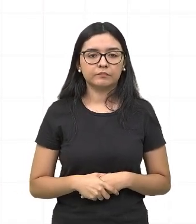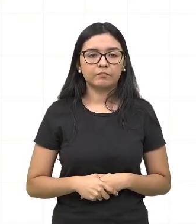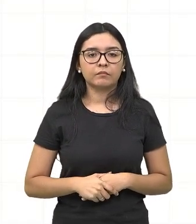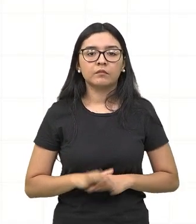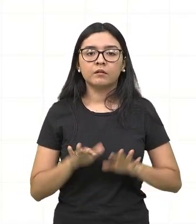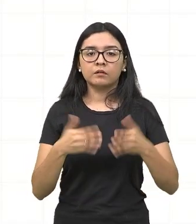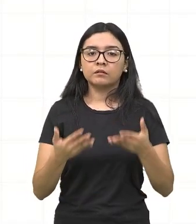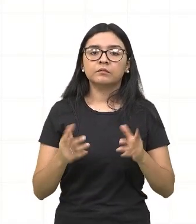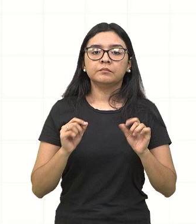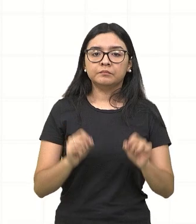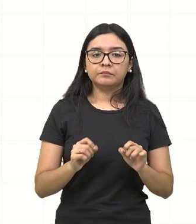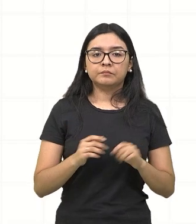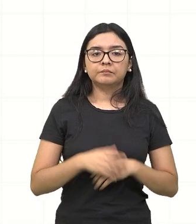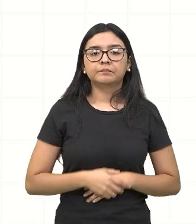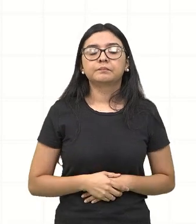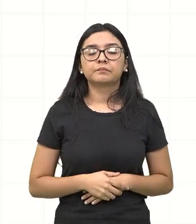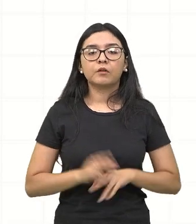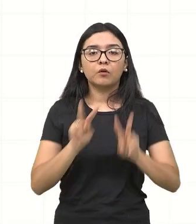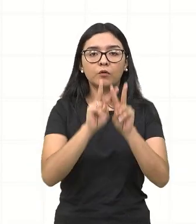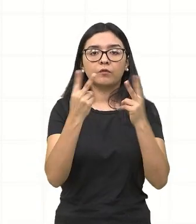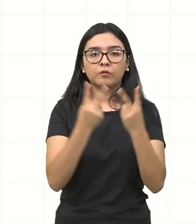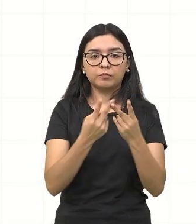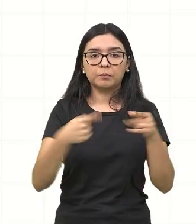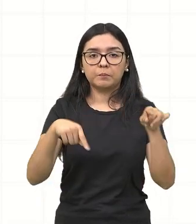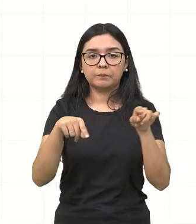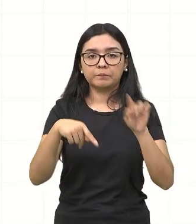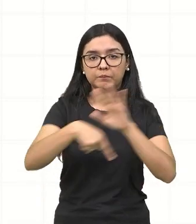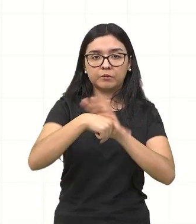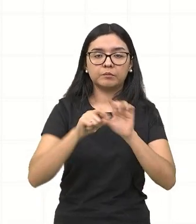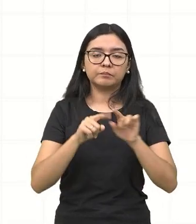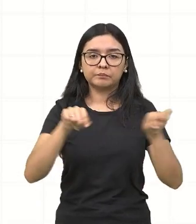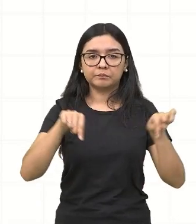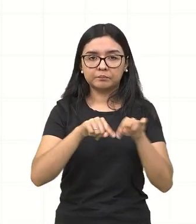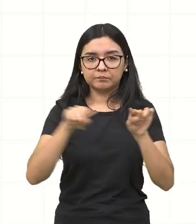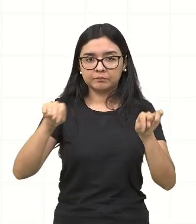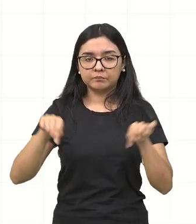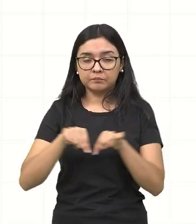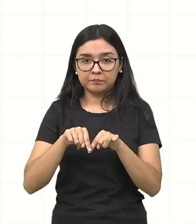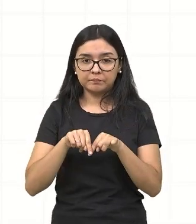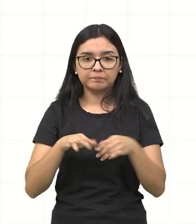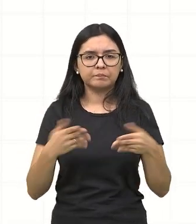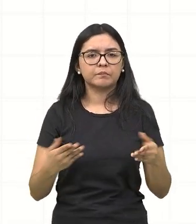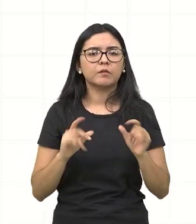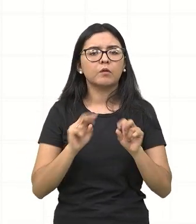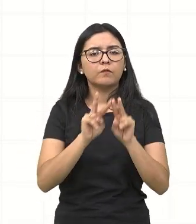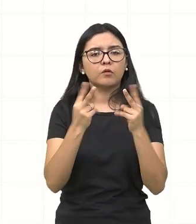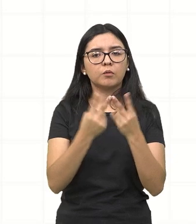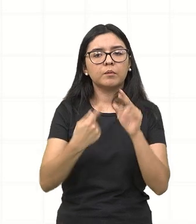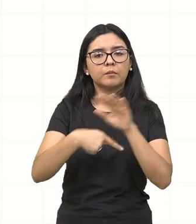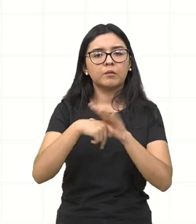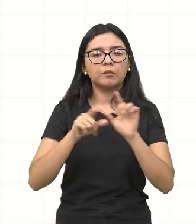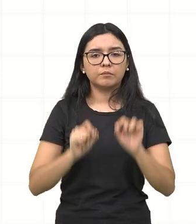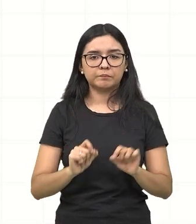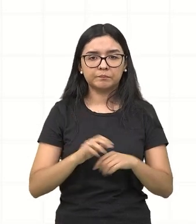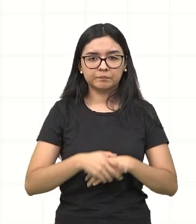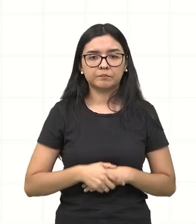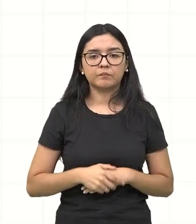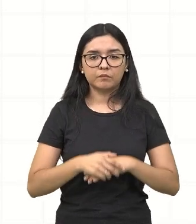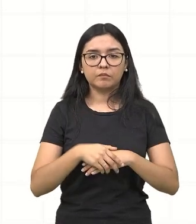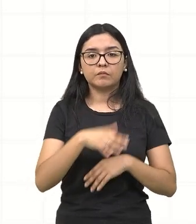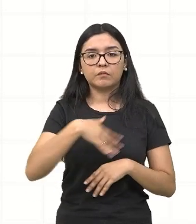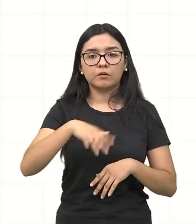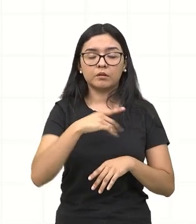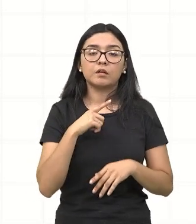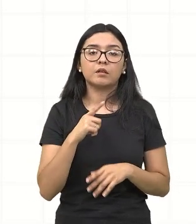medida de volume de paralelepípedo. Olha o que diz aqui, volume é a medida do espaço ocupado por